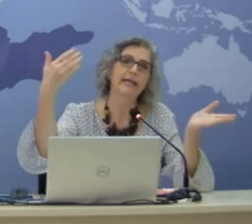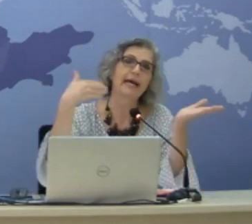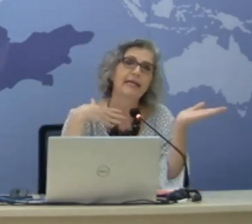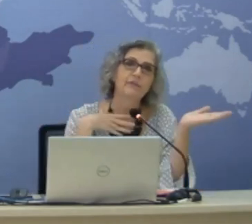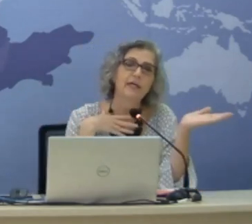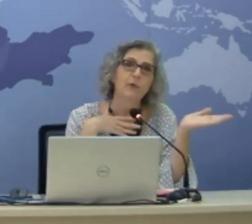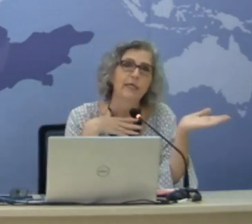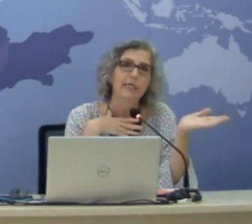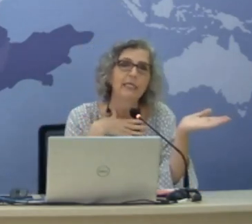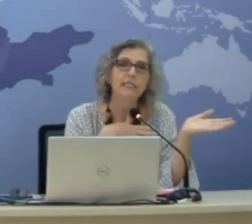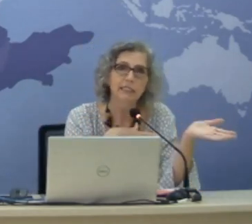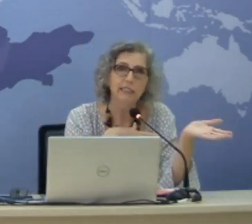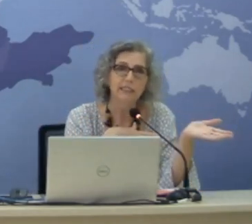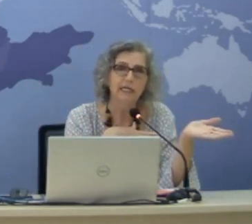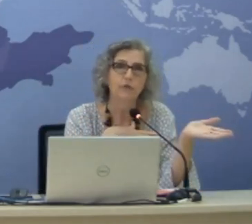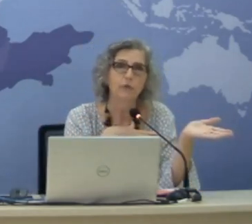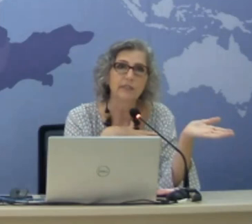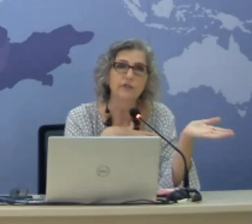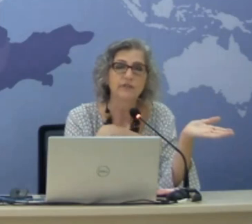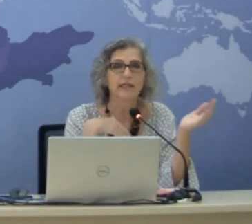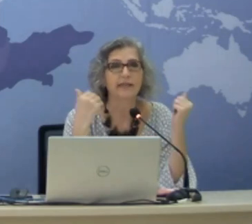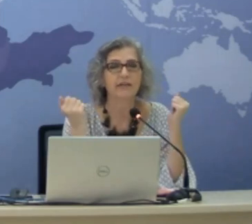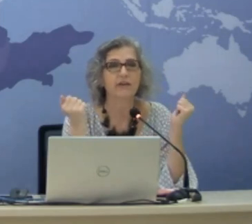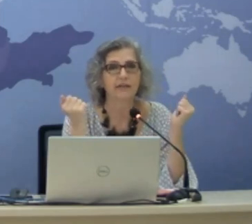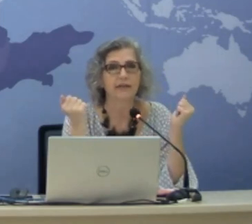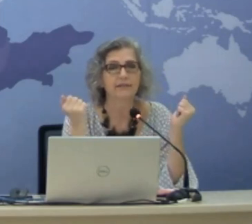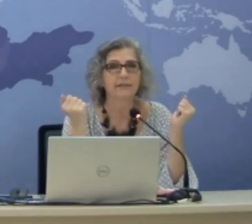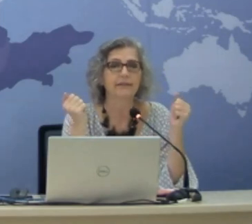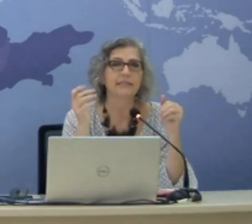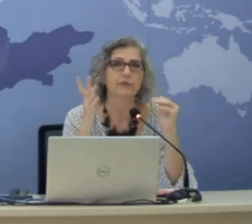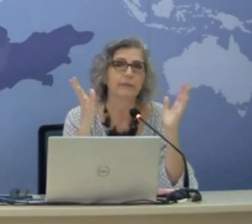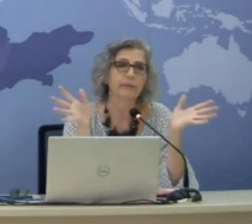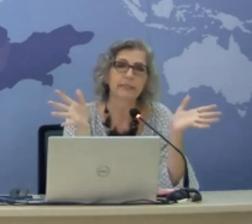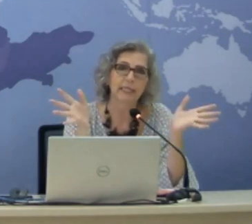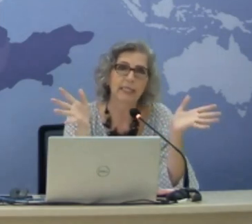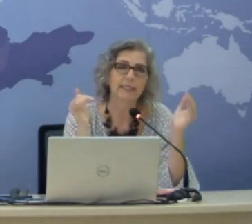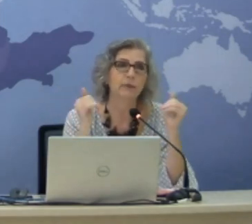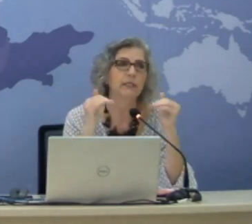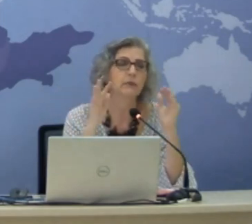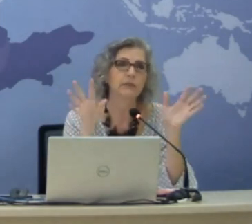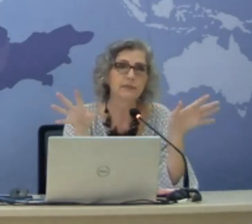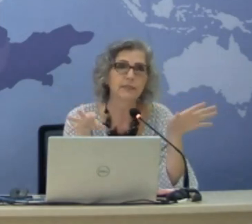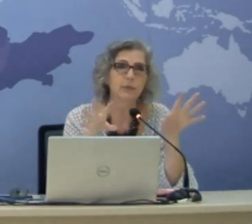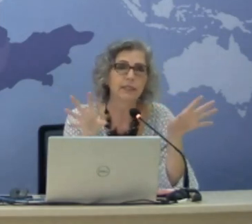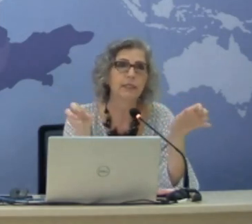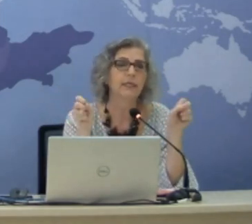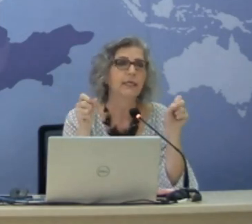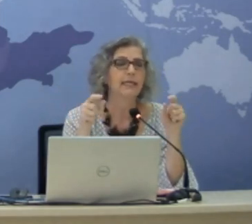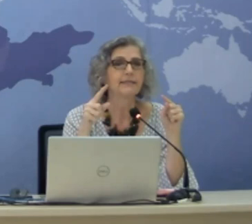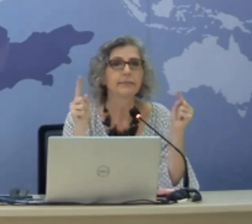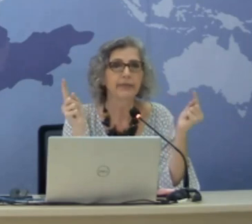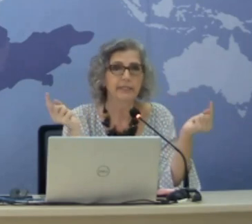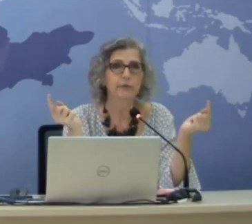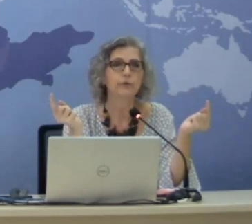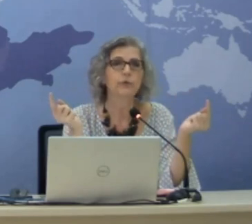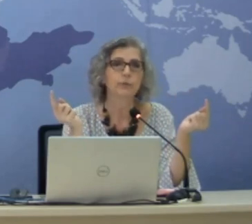se ela tinha carga viral indetectável antes tem até que avaliar se essa criança foi amamentada o que que aconteceu aí